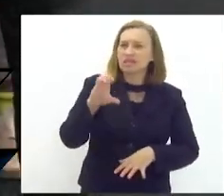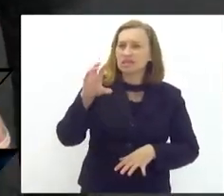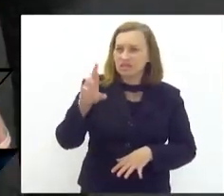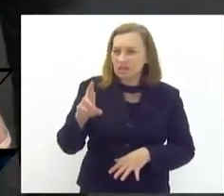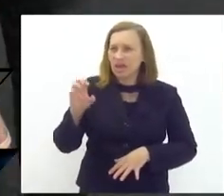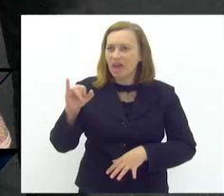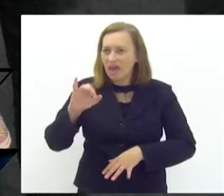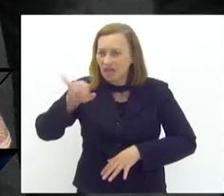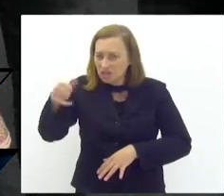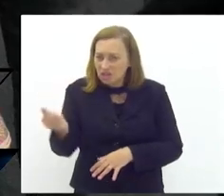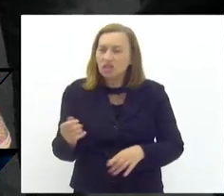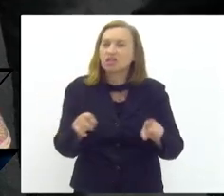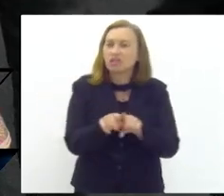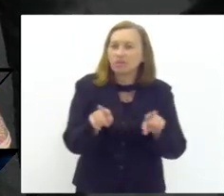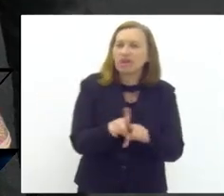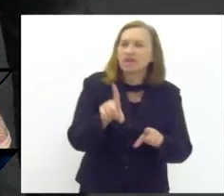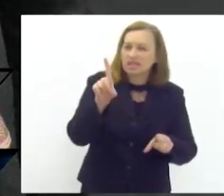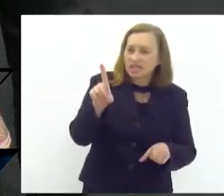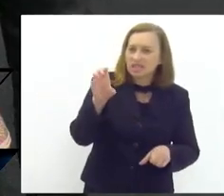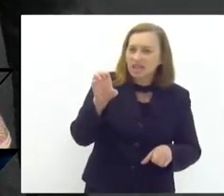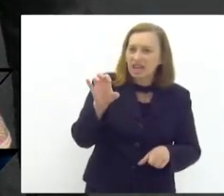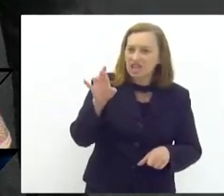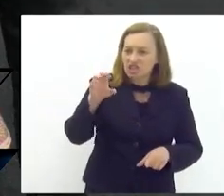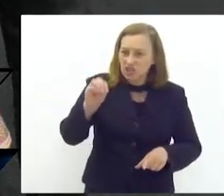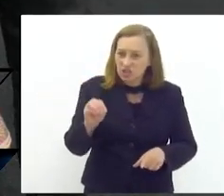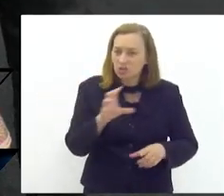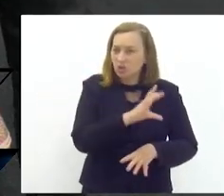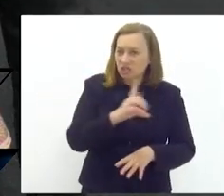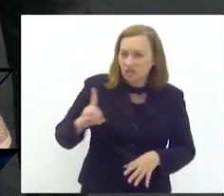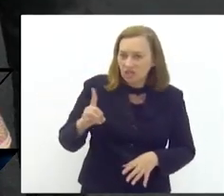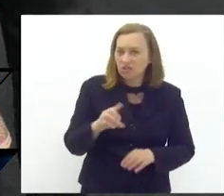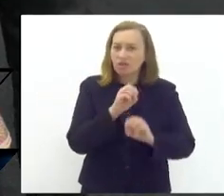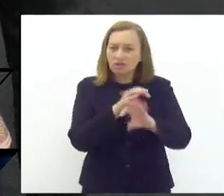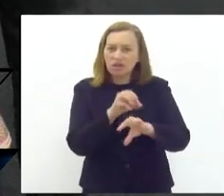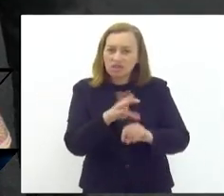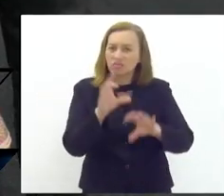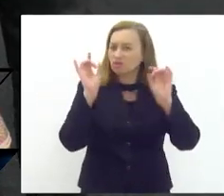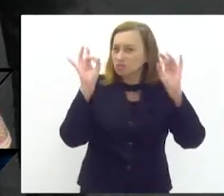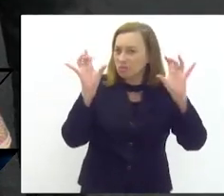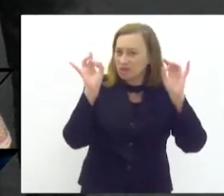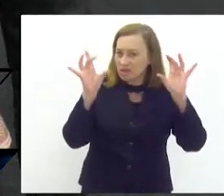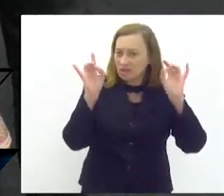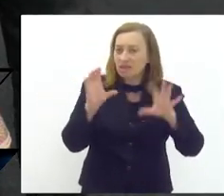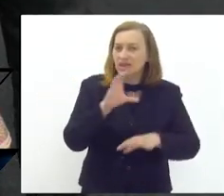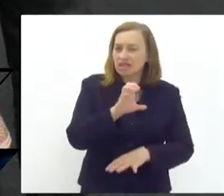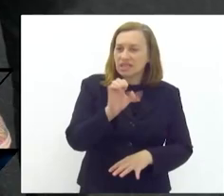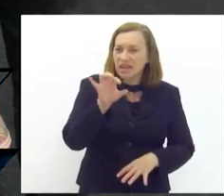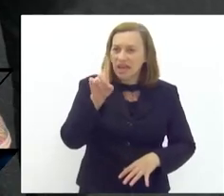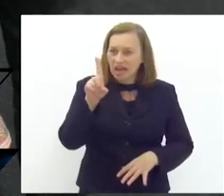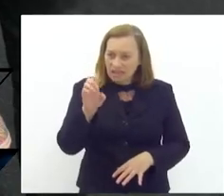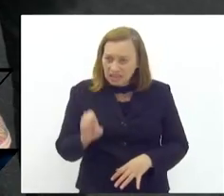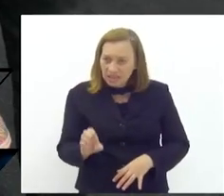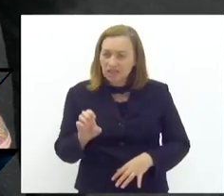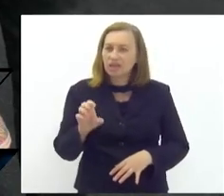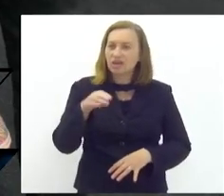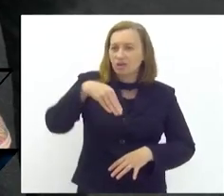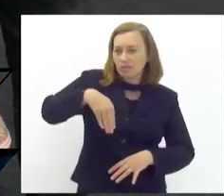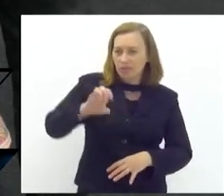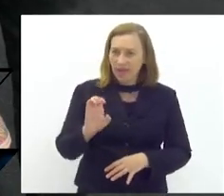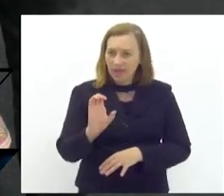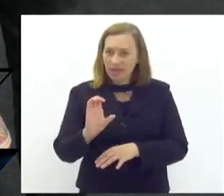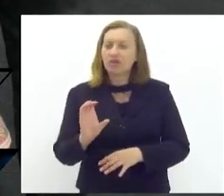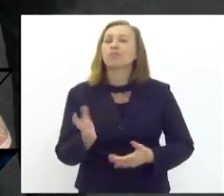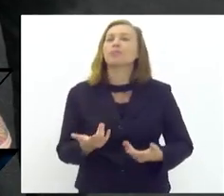Júnior e com Décio Guimarães que é coordenador Nacional de Educação Especial da secagem do MEC e com companheiro